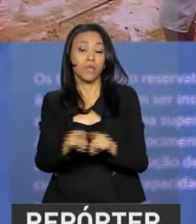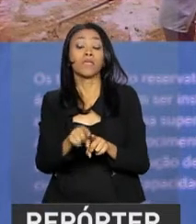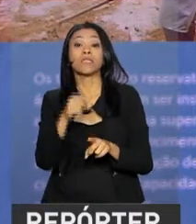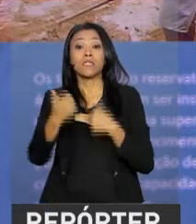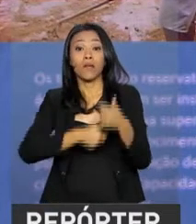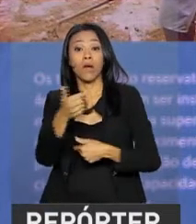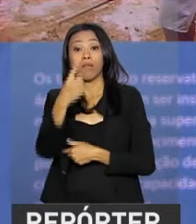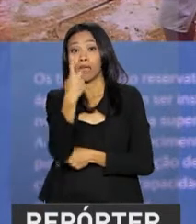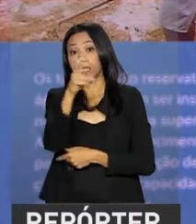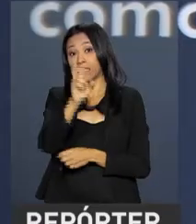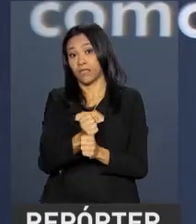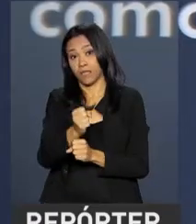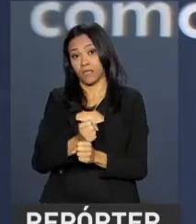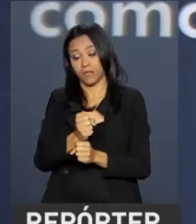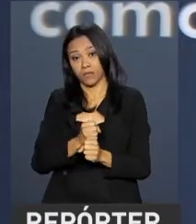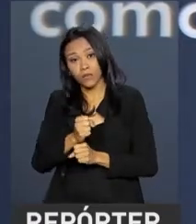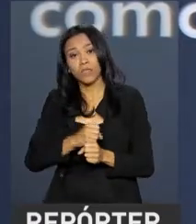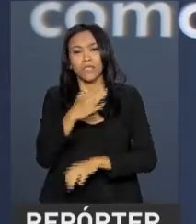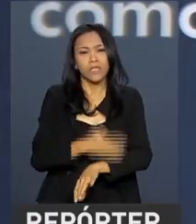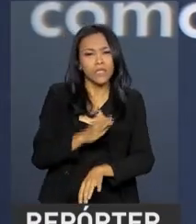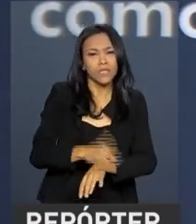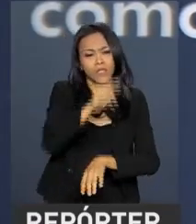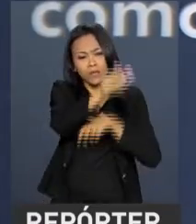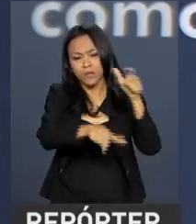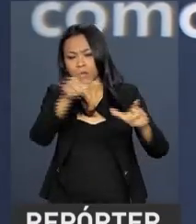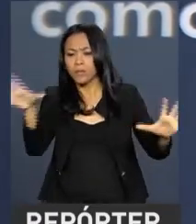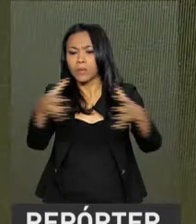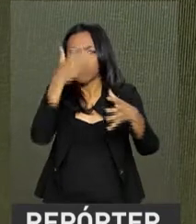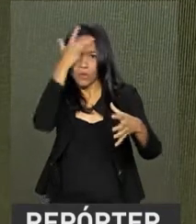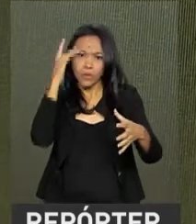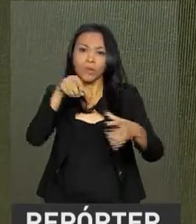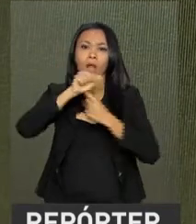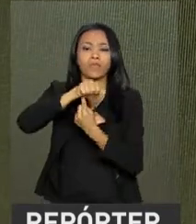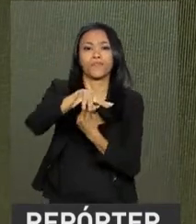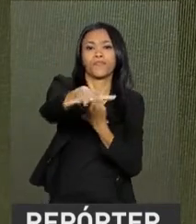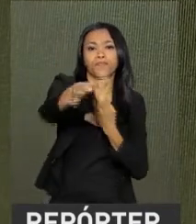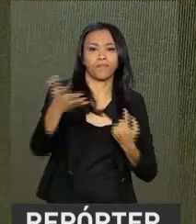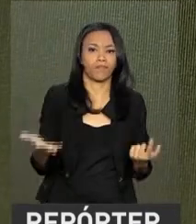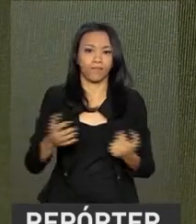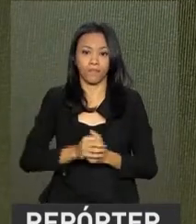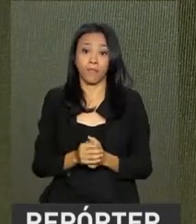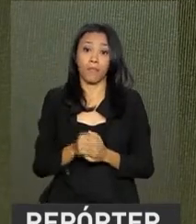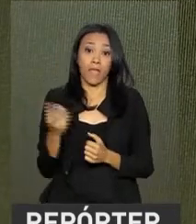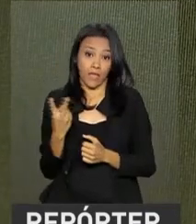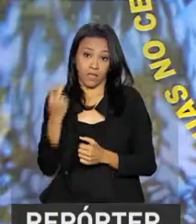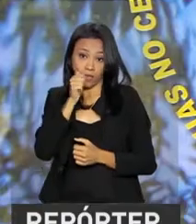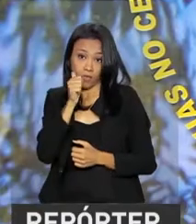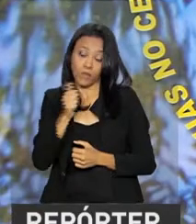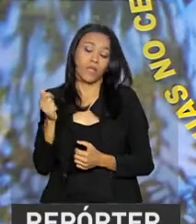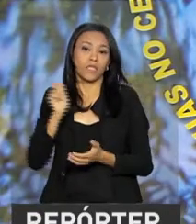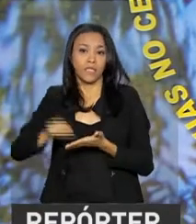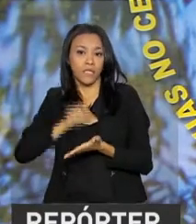na formação de educadores com o projeto água como matriz é pedagógica elas escreveram seu